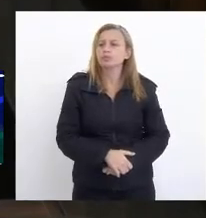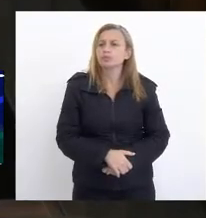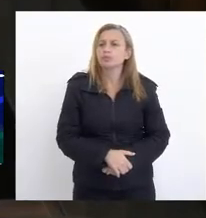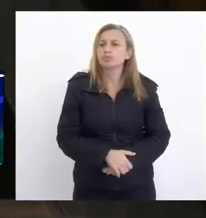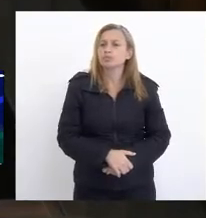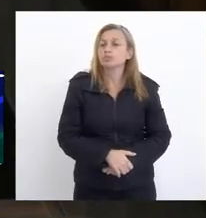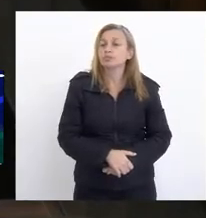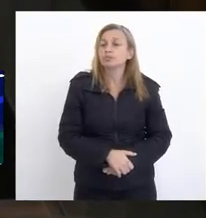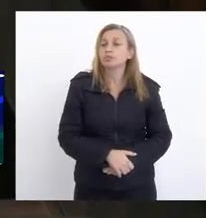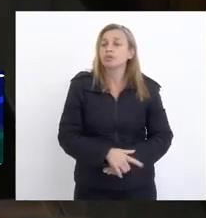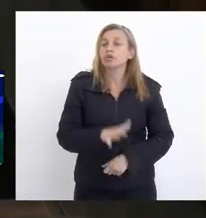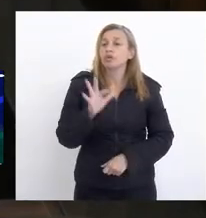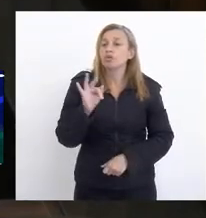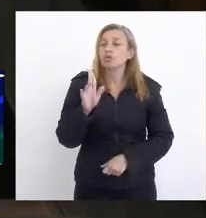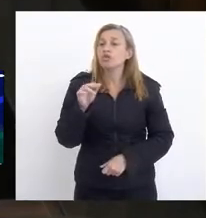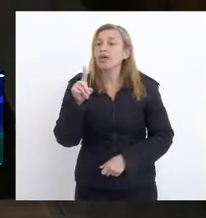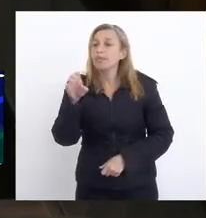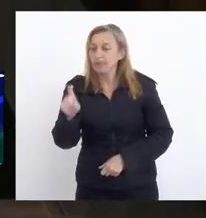sobre a questão do Fundeb,